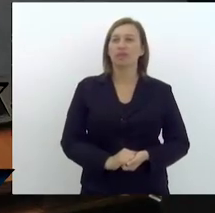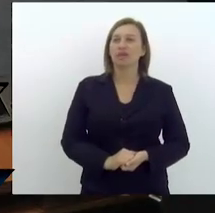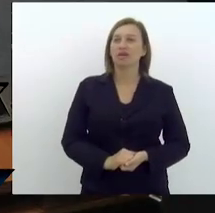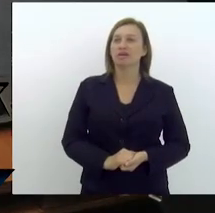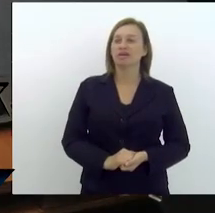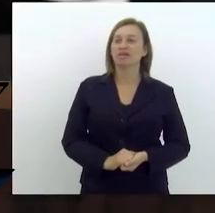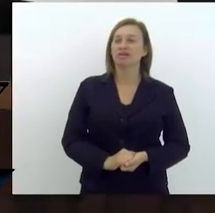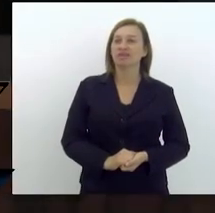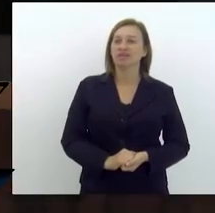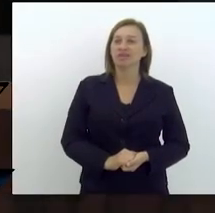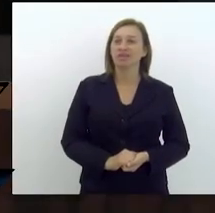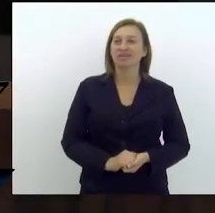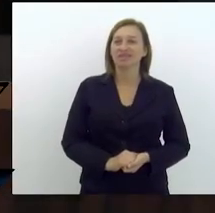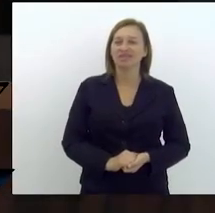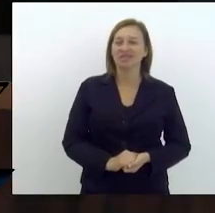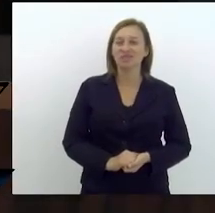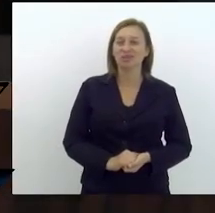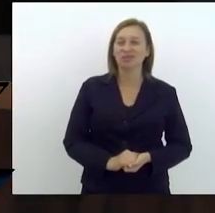próxima